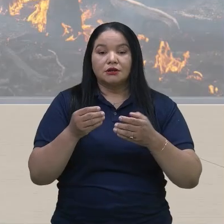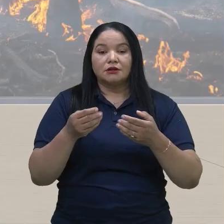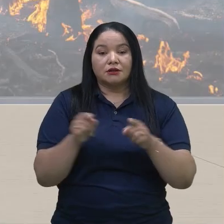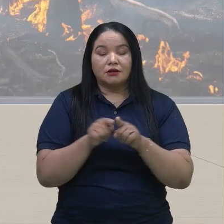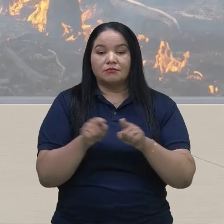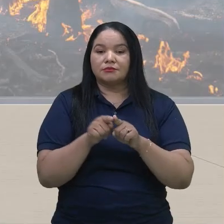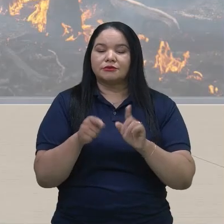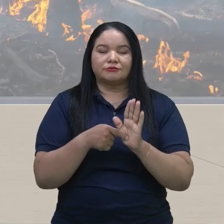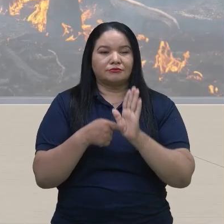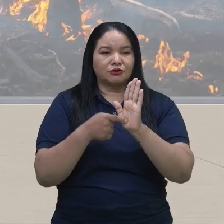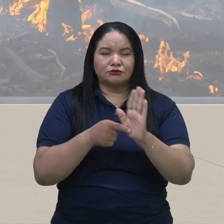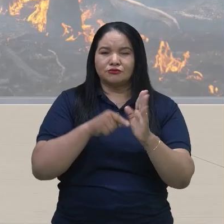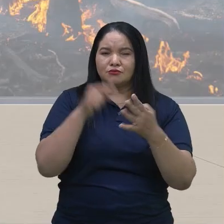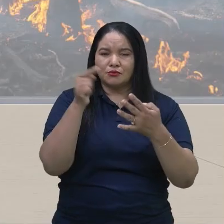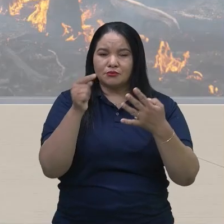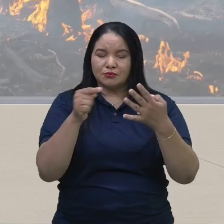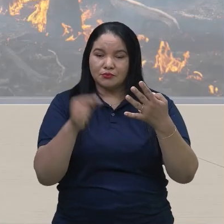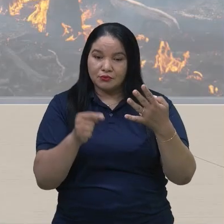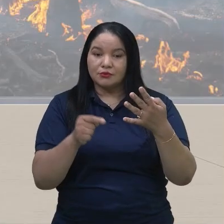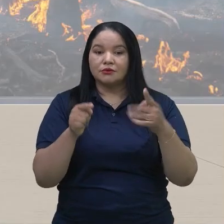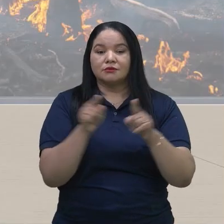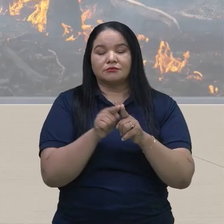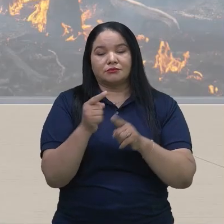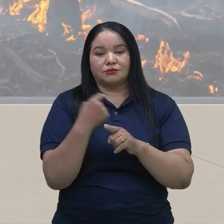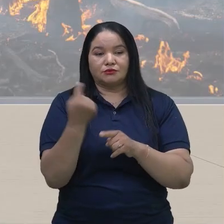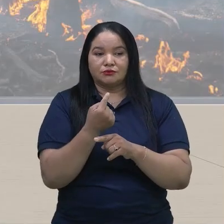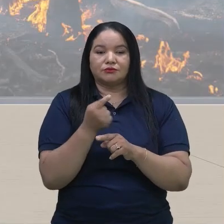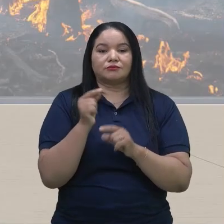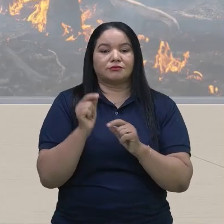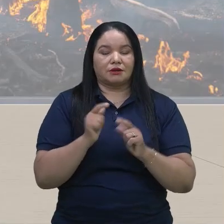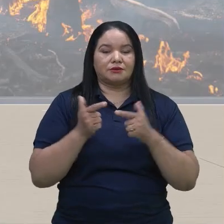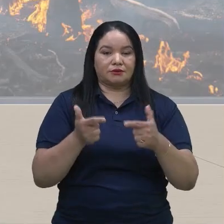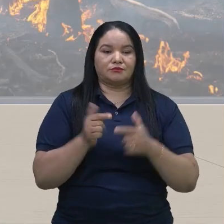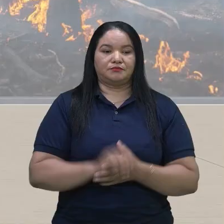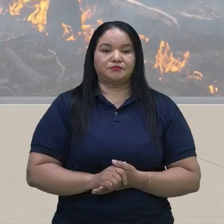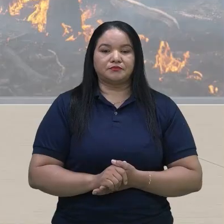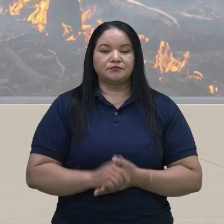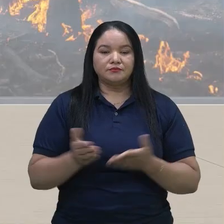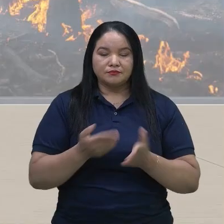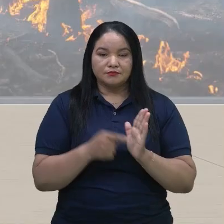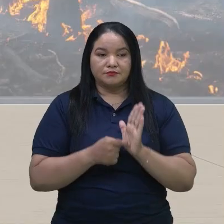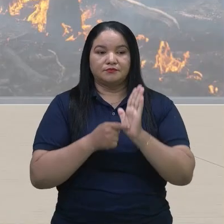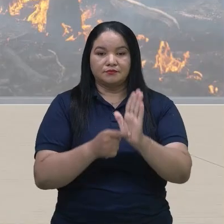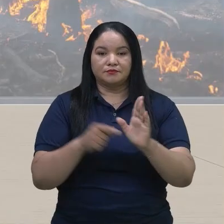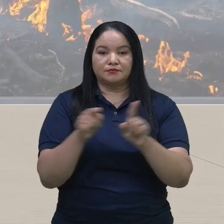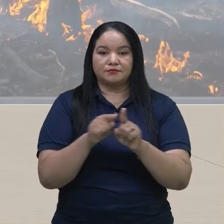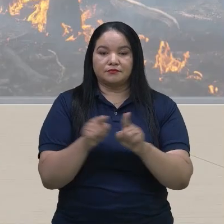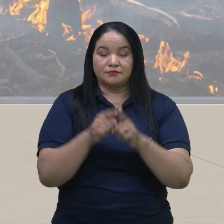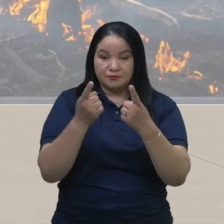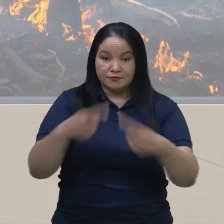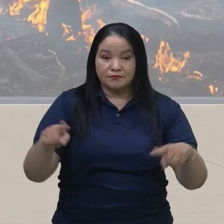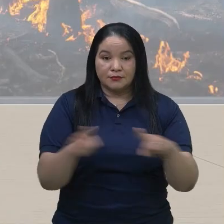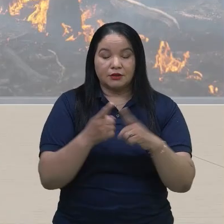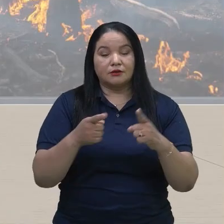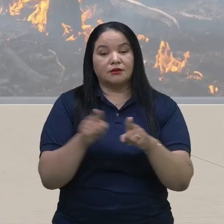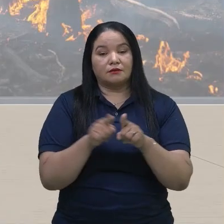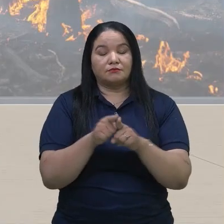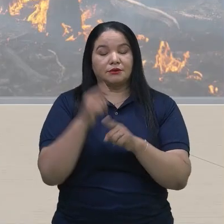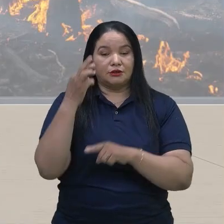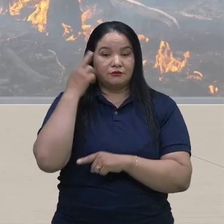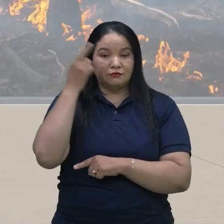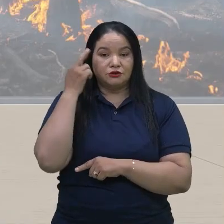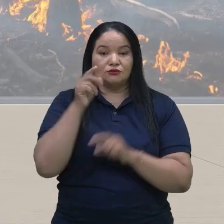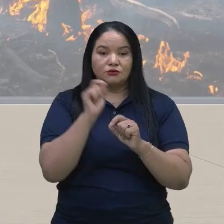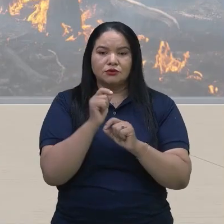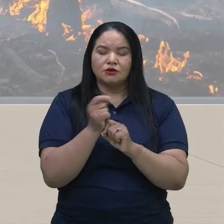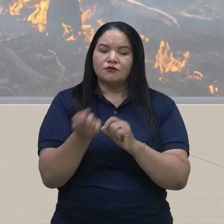vem realizando, o que a gente vem fazendo. E aí nós trouxemos uma toada para a gente refletir também, quando o rio